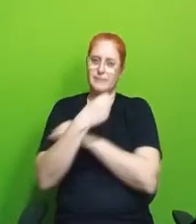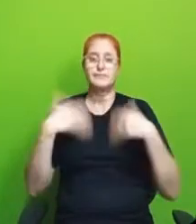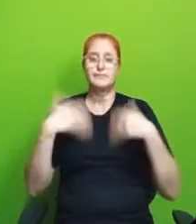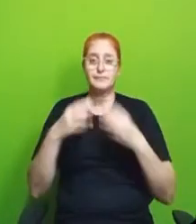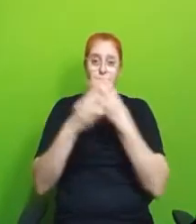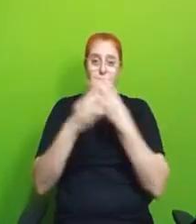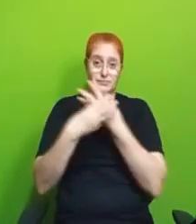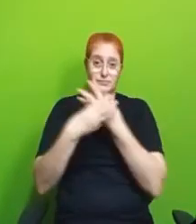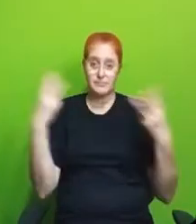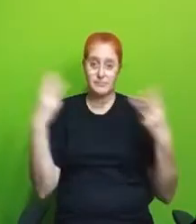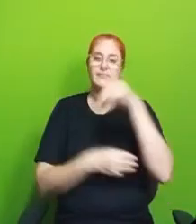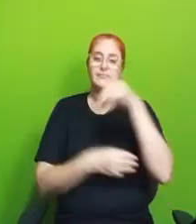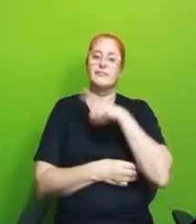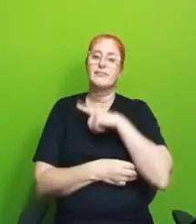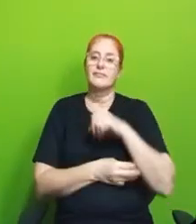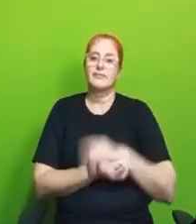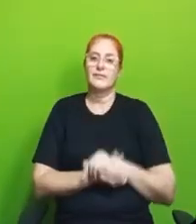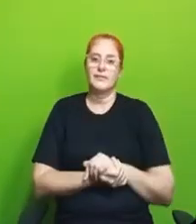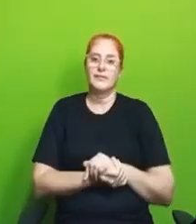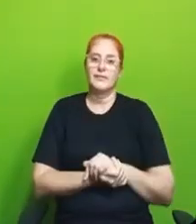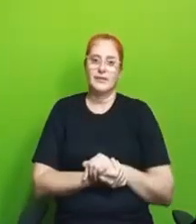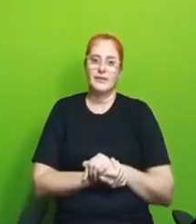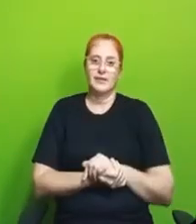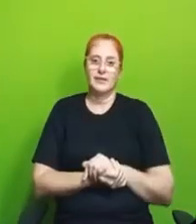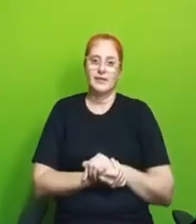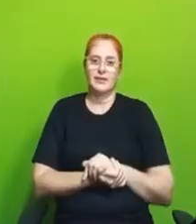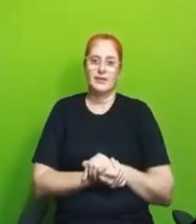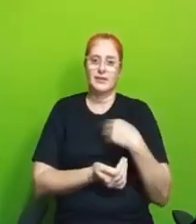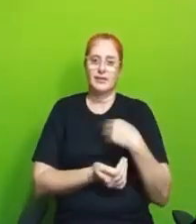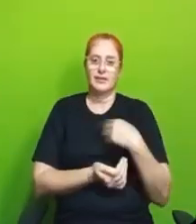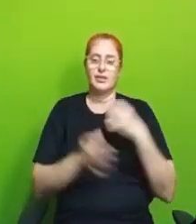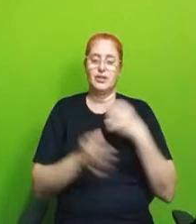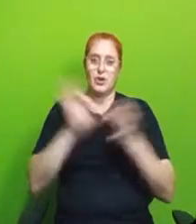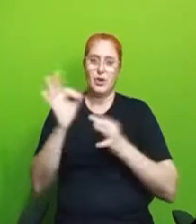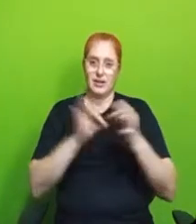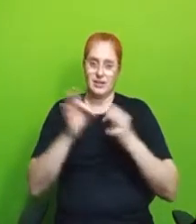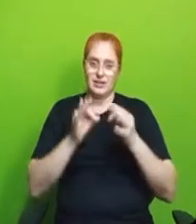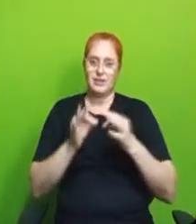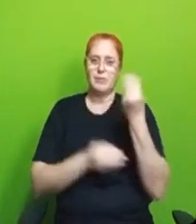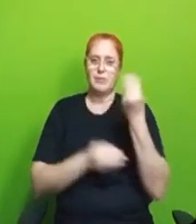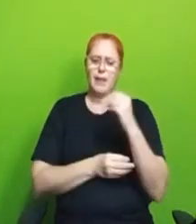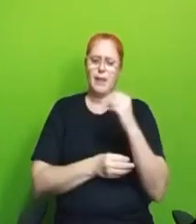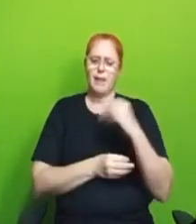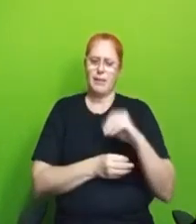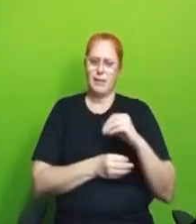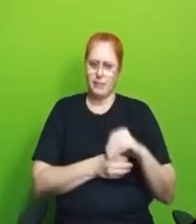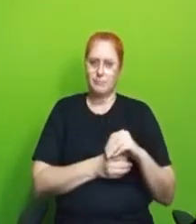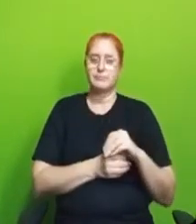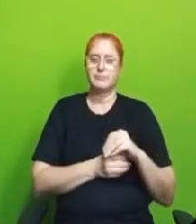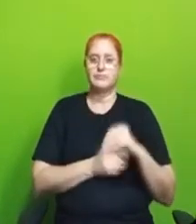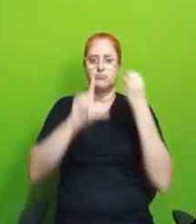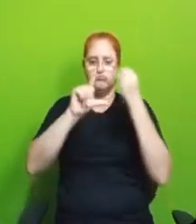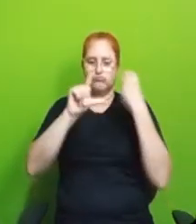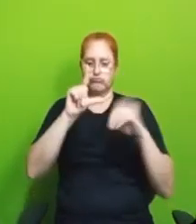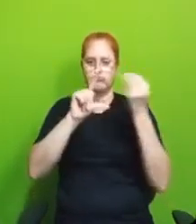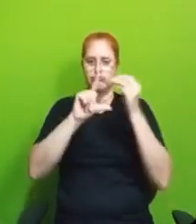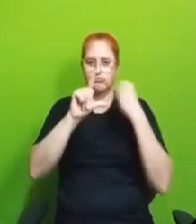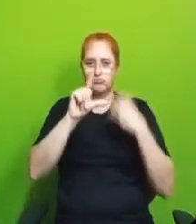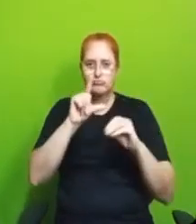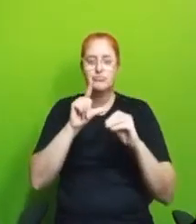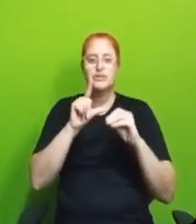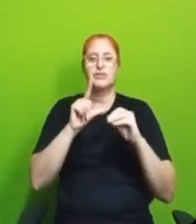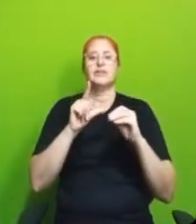vai abrir uma sessão, a gente está organizando uma sessão onde a gente vai colocar as publicações das pesquisadoras com quem a gente está conversando